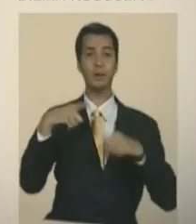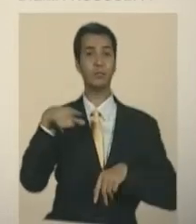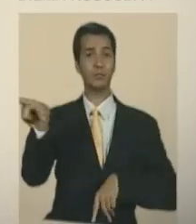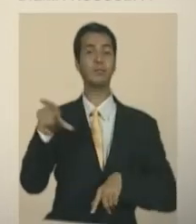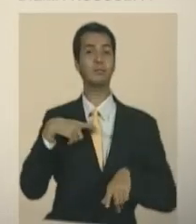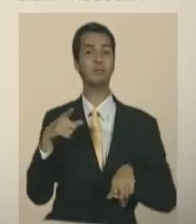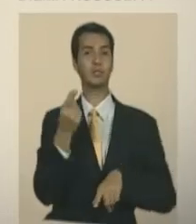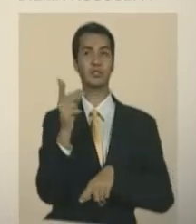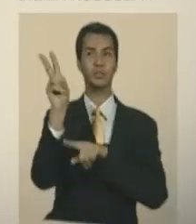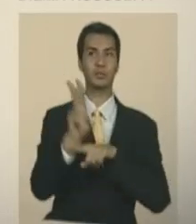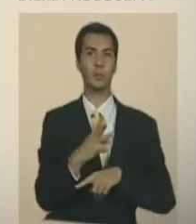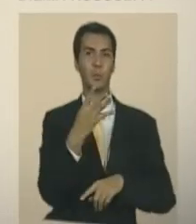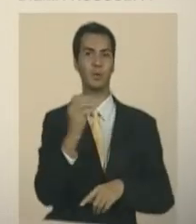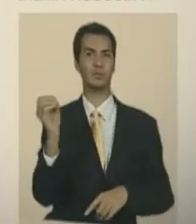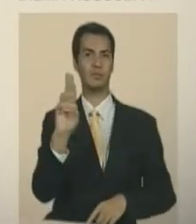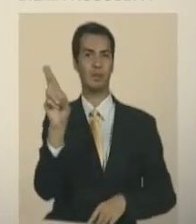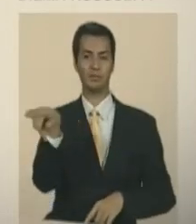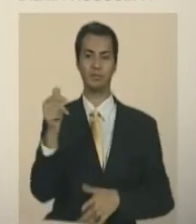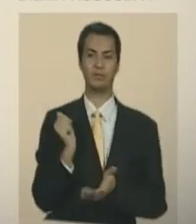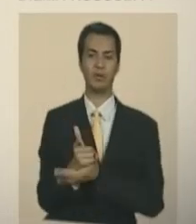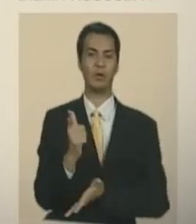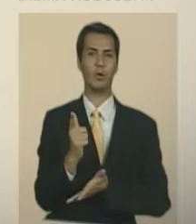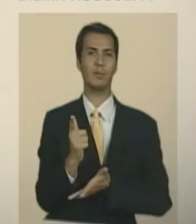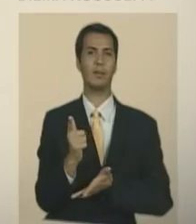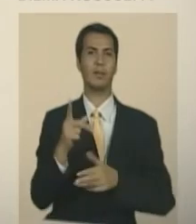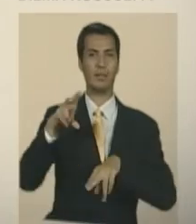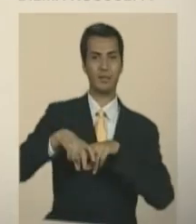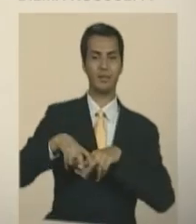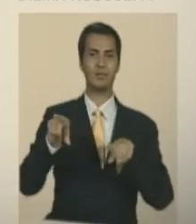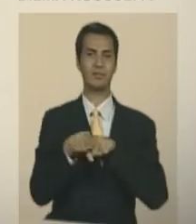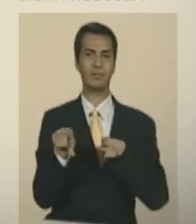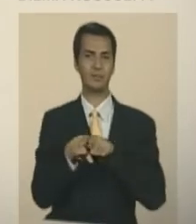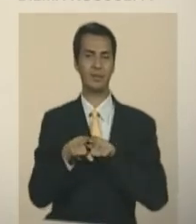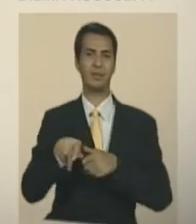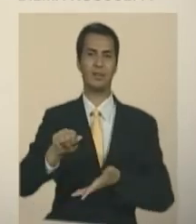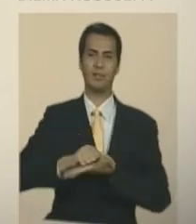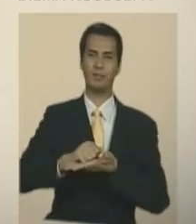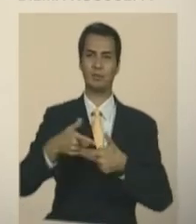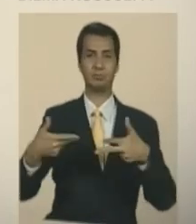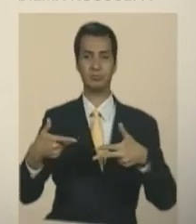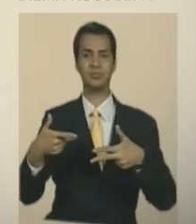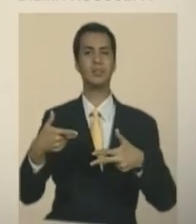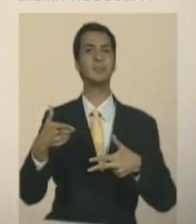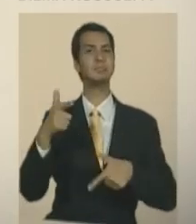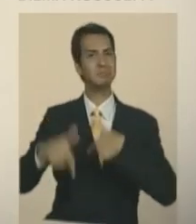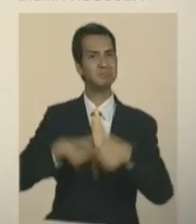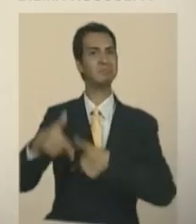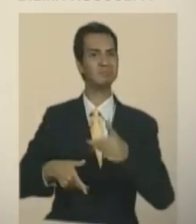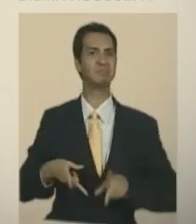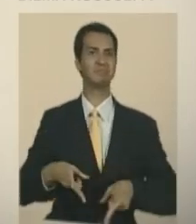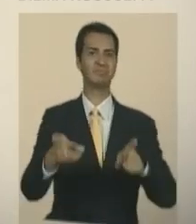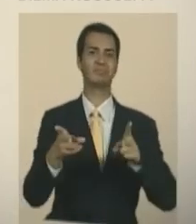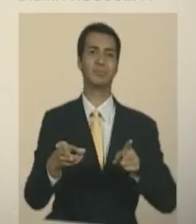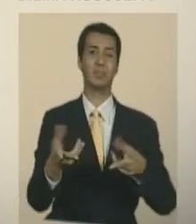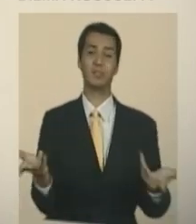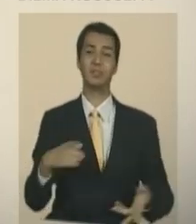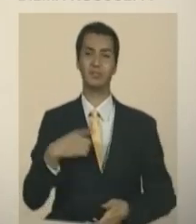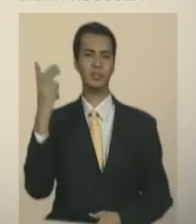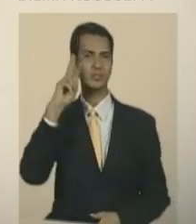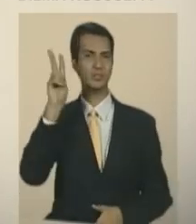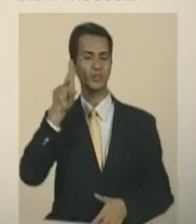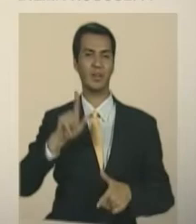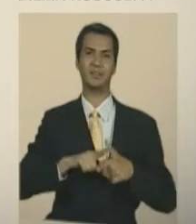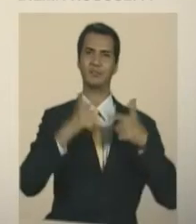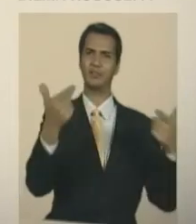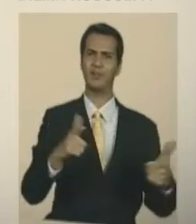um lavatório para abrir o próprio salão agora elas estão lá trabalhando entre as histórias de sucesso Luciano Há